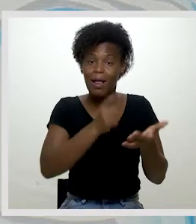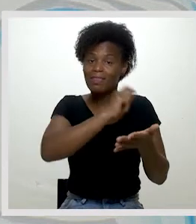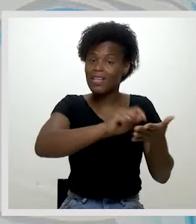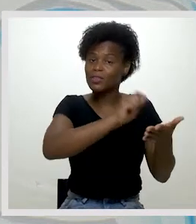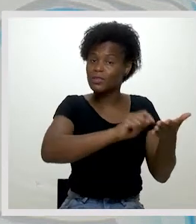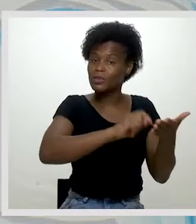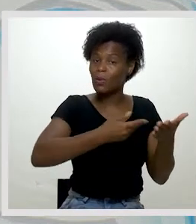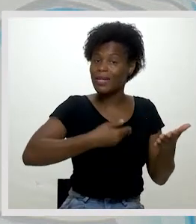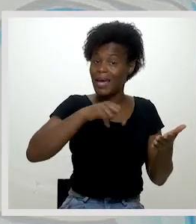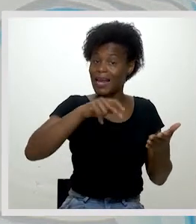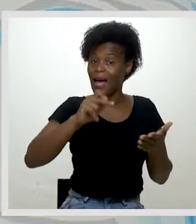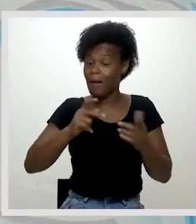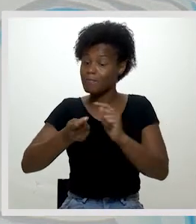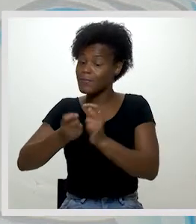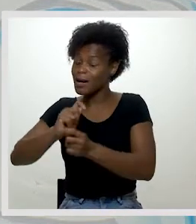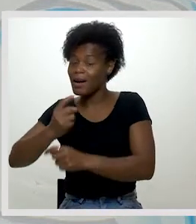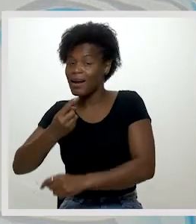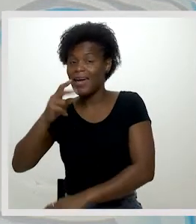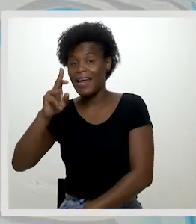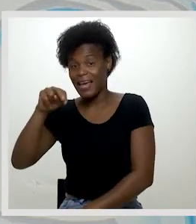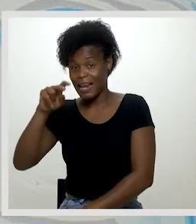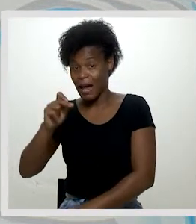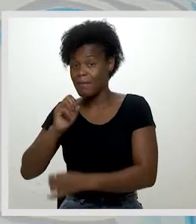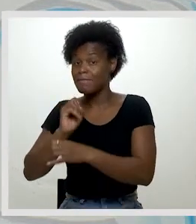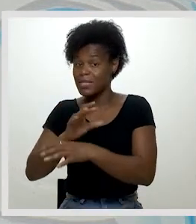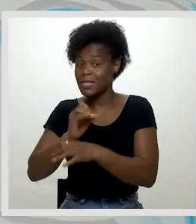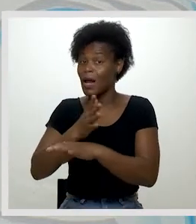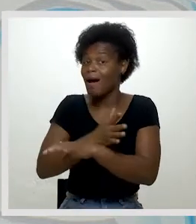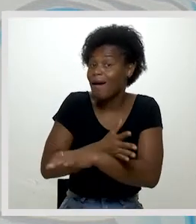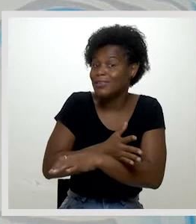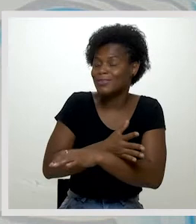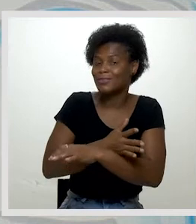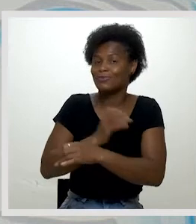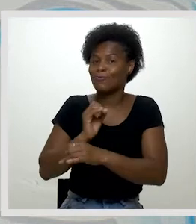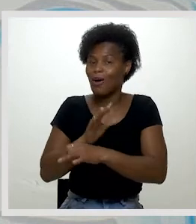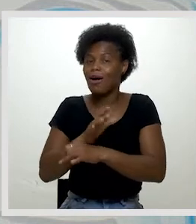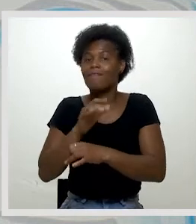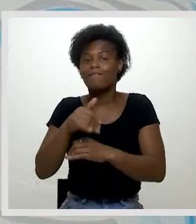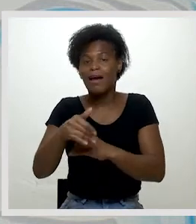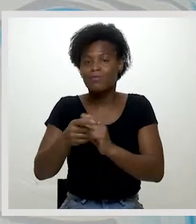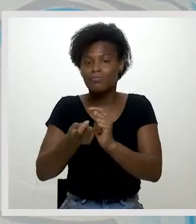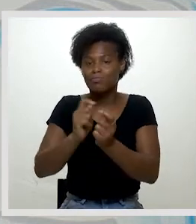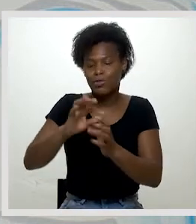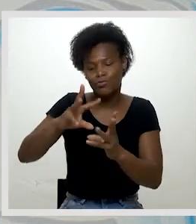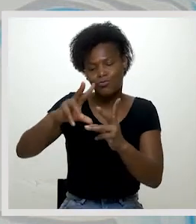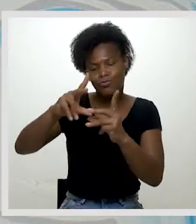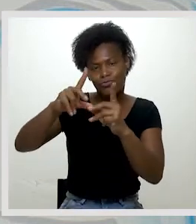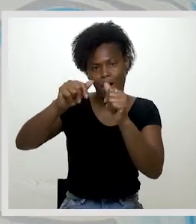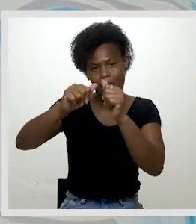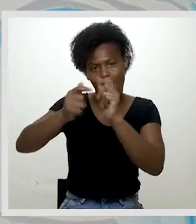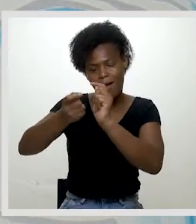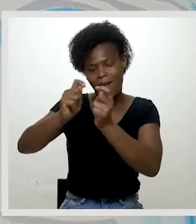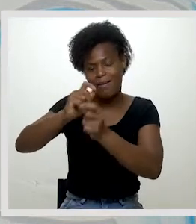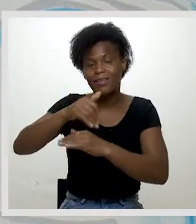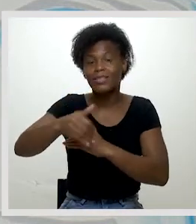transcrição do DNA para um RNA pré-mensageiro, e esse RNA pré-mensageiro irá ser maturado, ou sofre o processo de